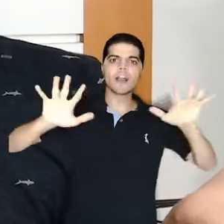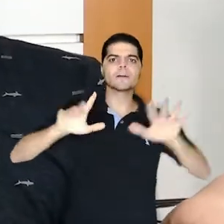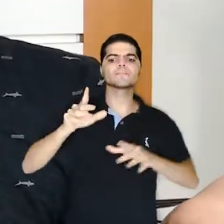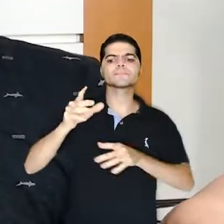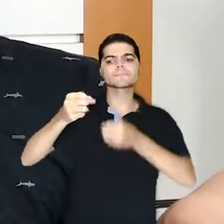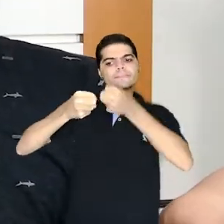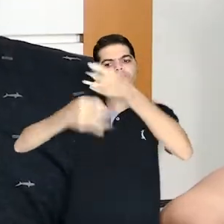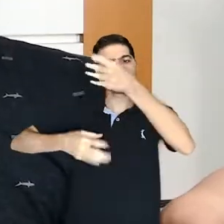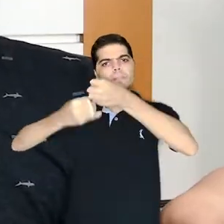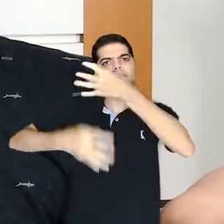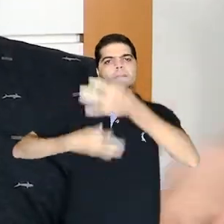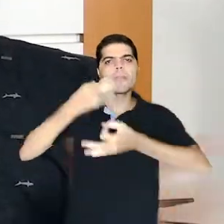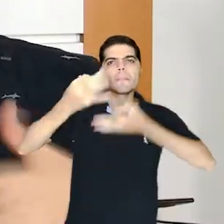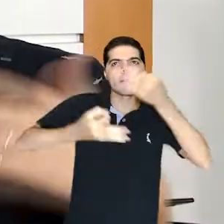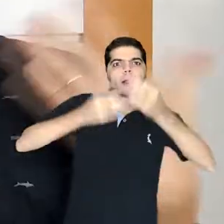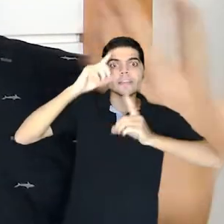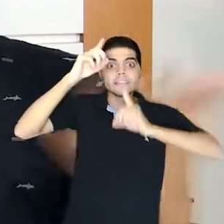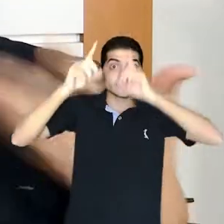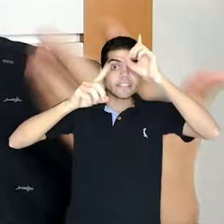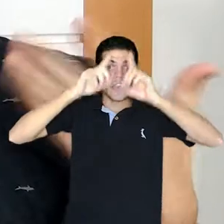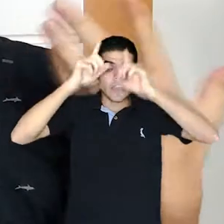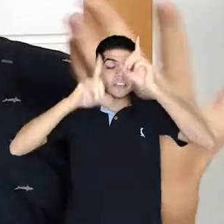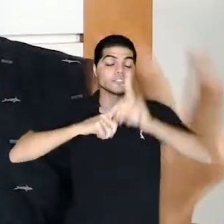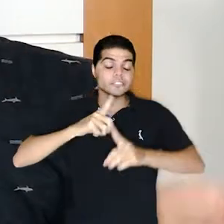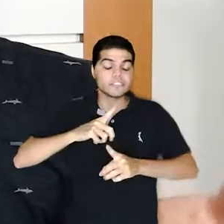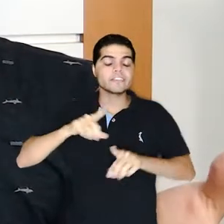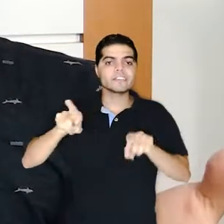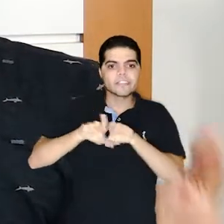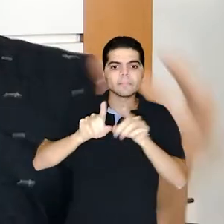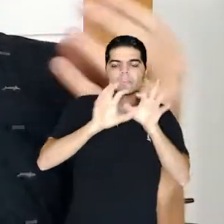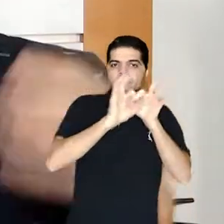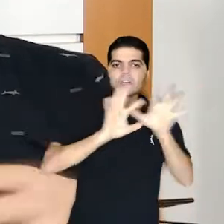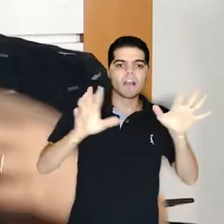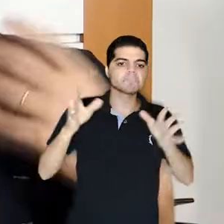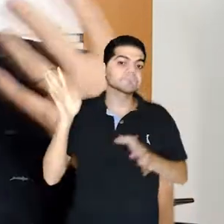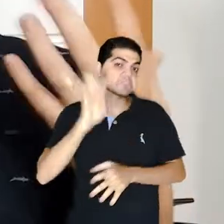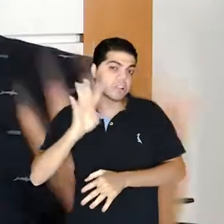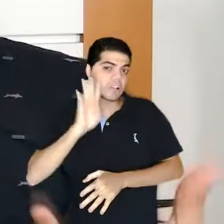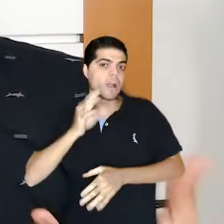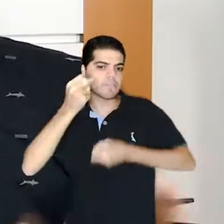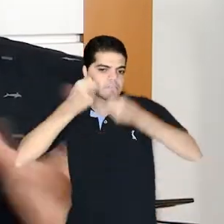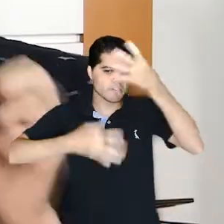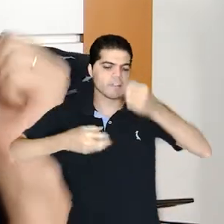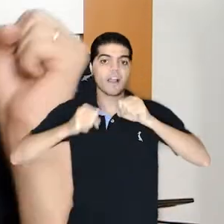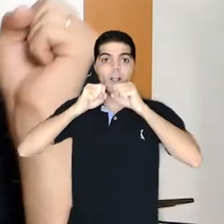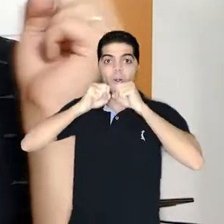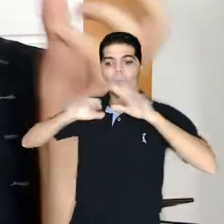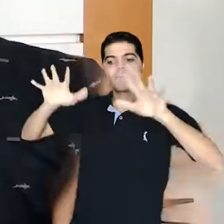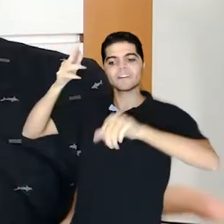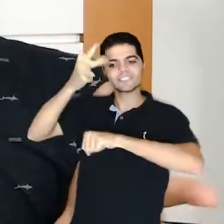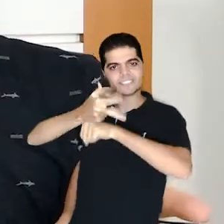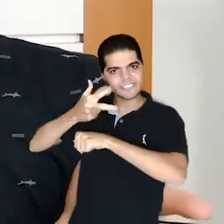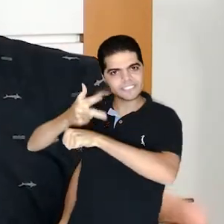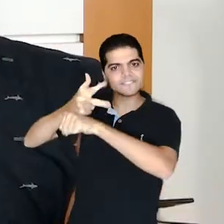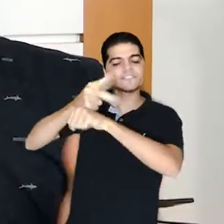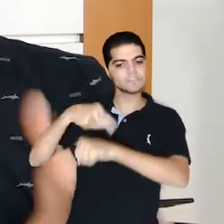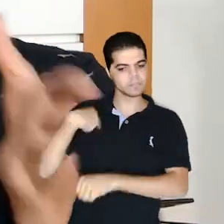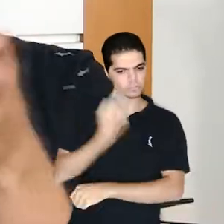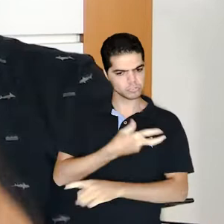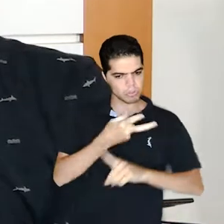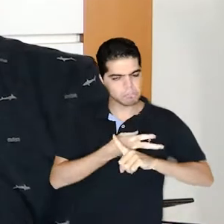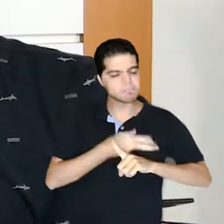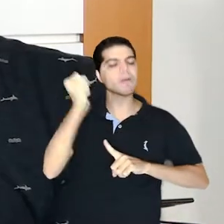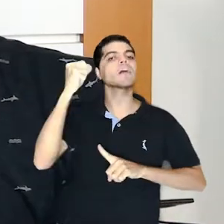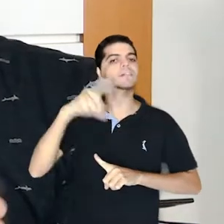vocês têm curiosidade de saber sobre a independência, o que vocês acham legal falar, enfim. Não deixem de compartilhar esse vídeo para a gente potencializar essa